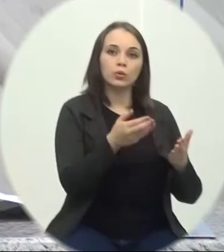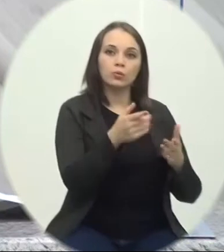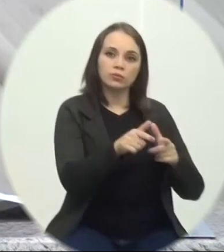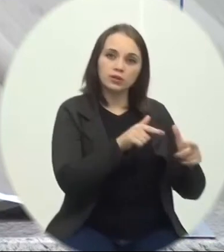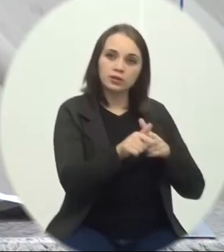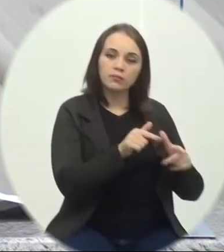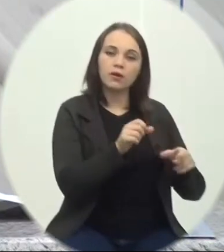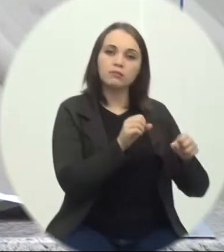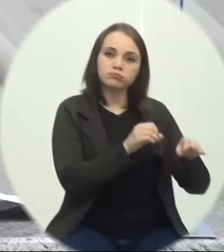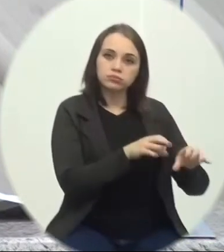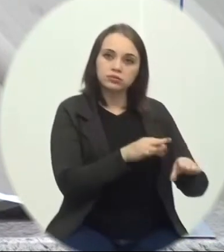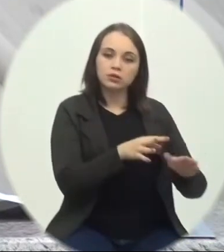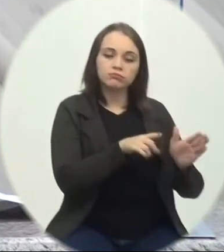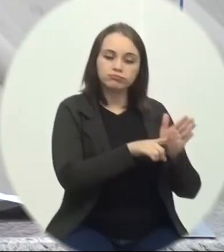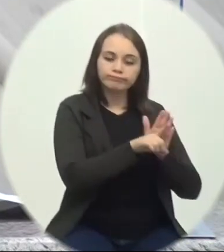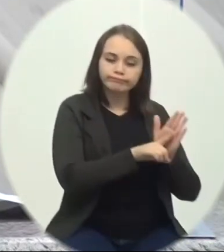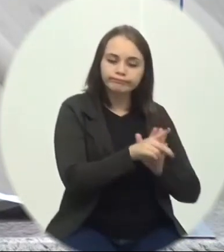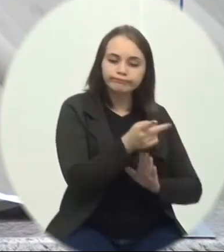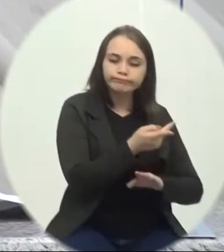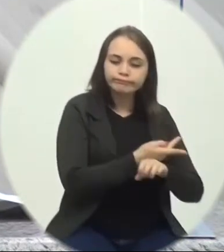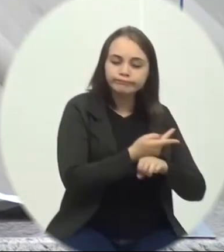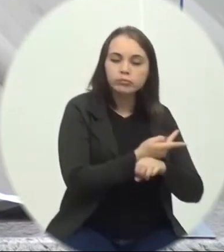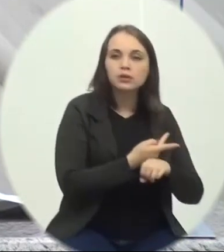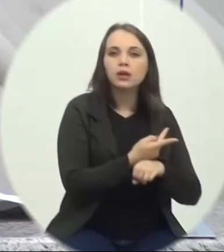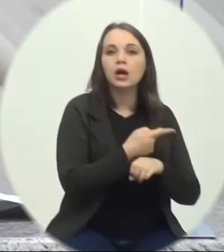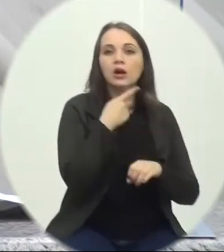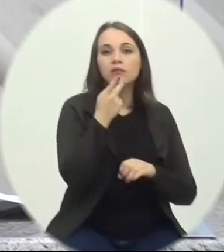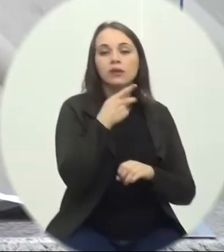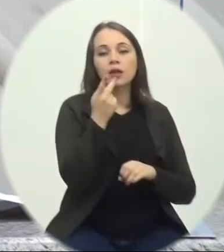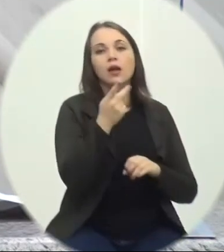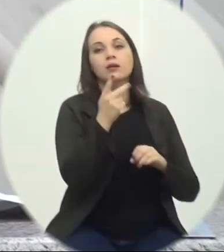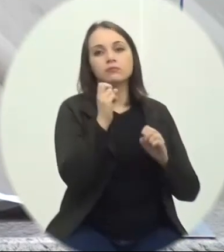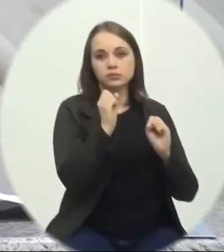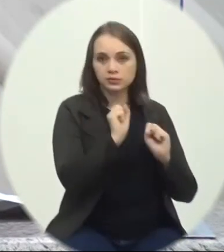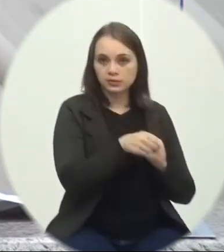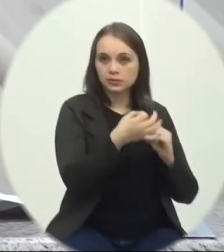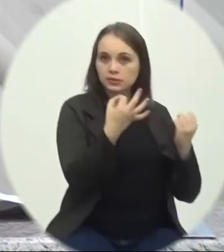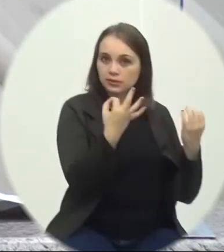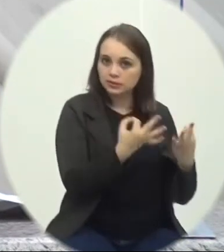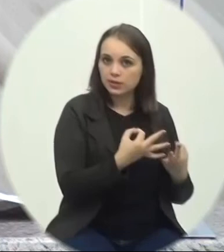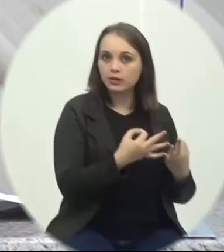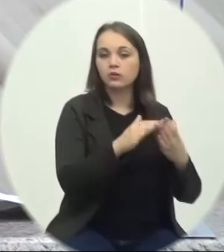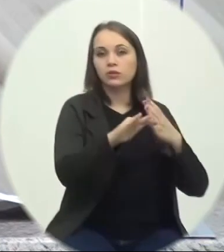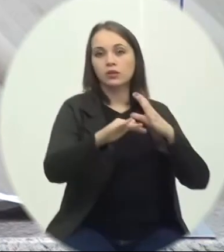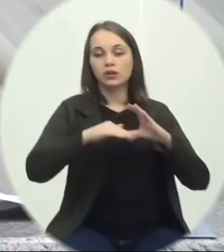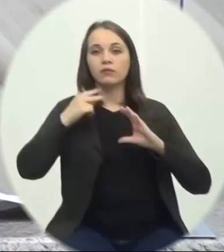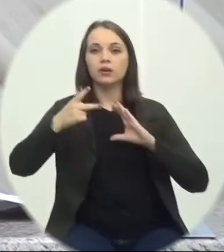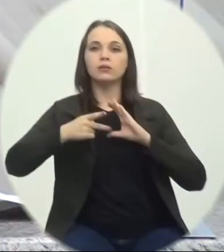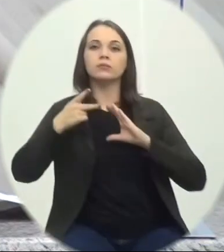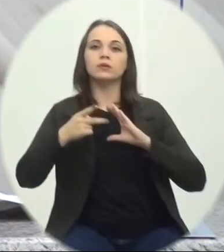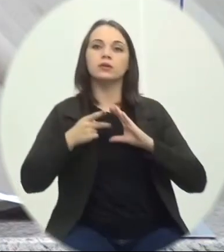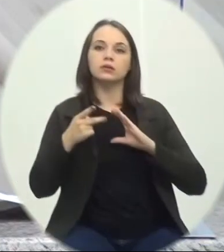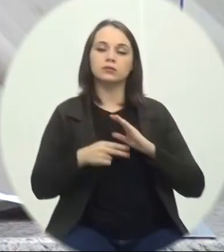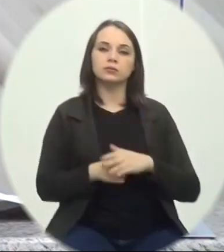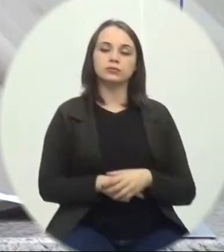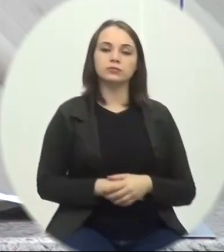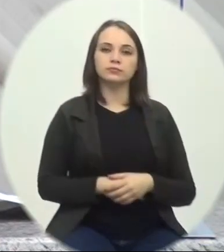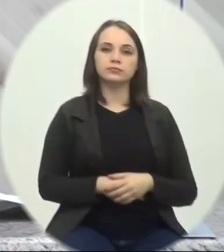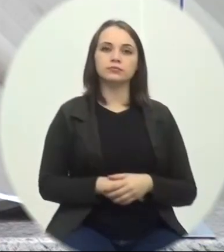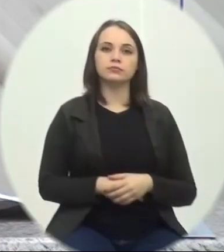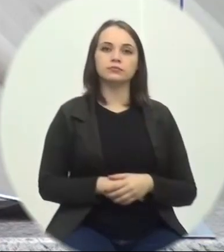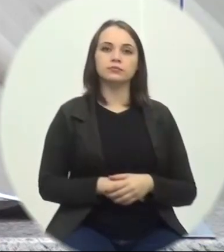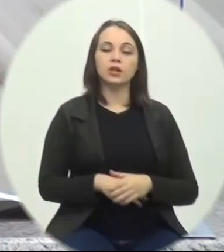de obras de educação e fiscalização opinaram pela aprovação e para a deliberação deliberação em plenário